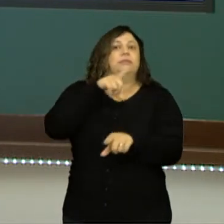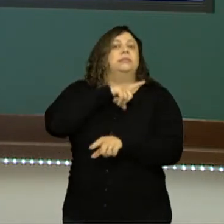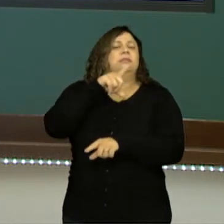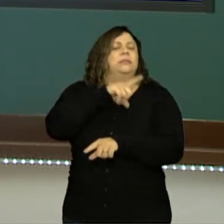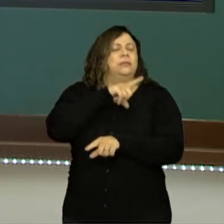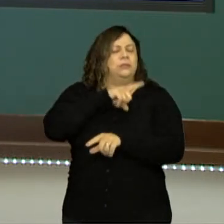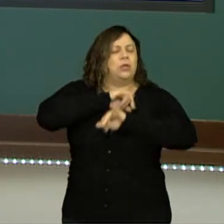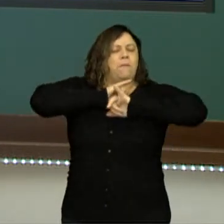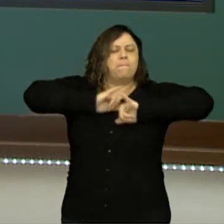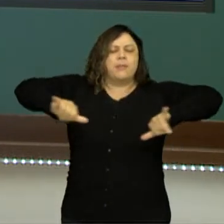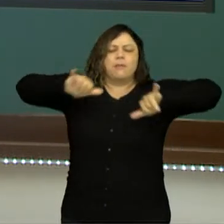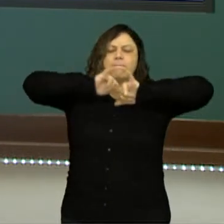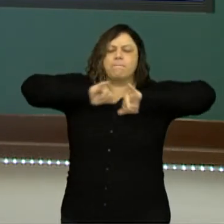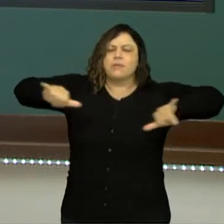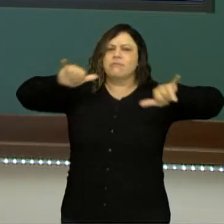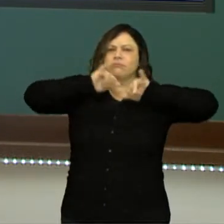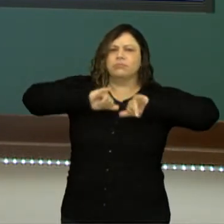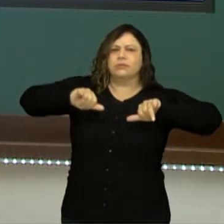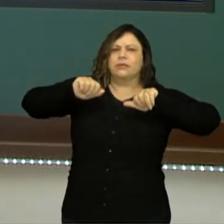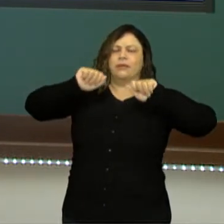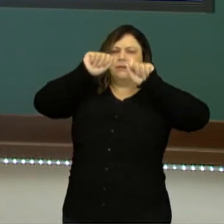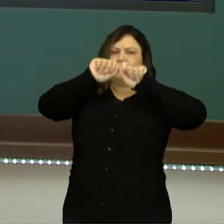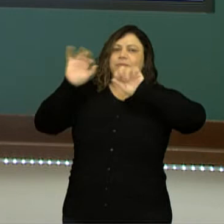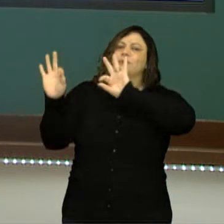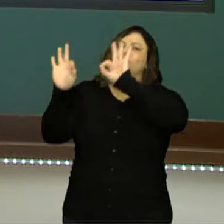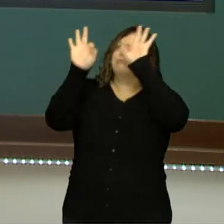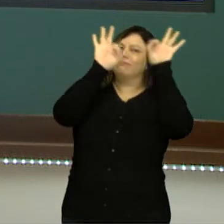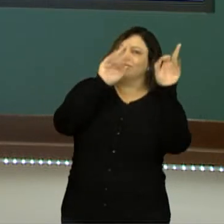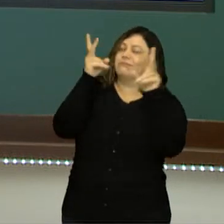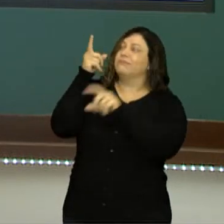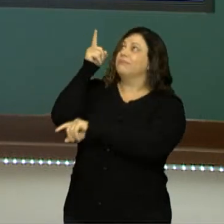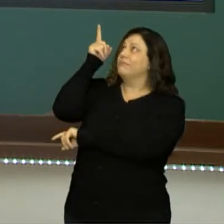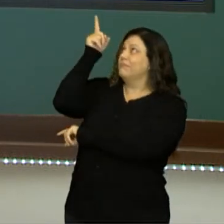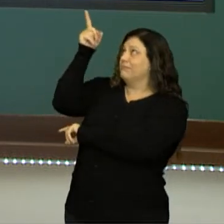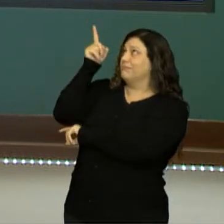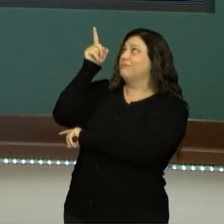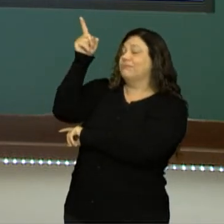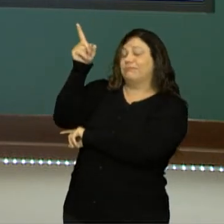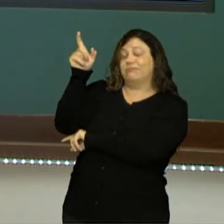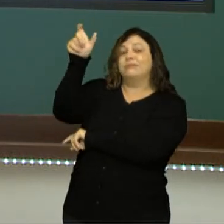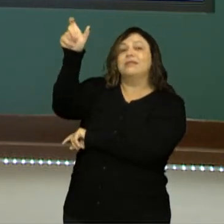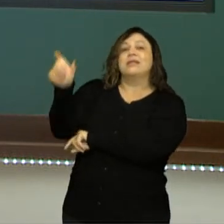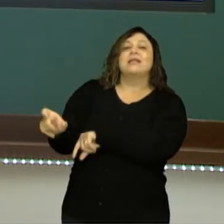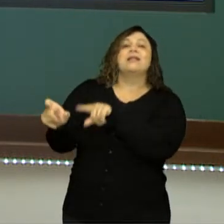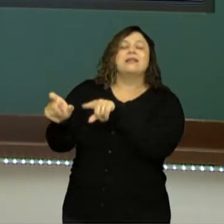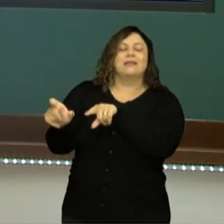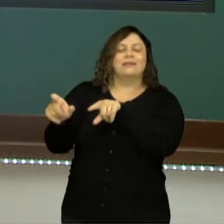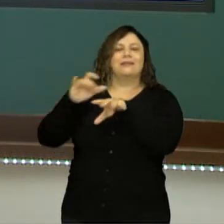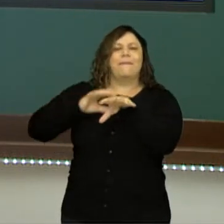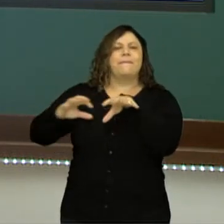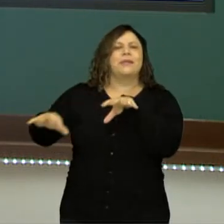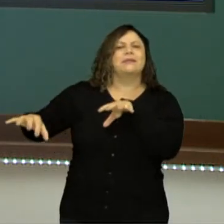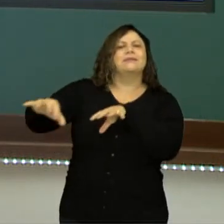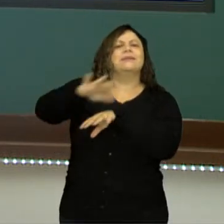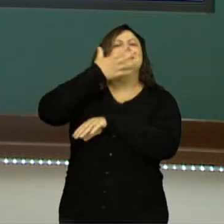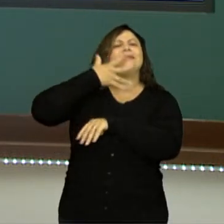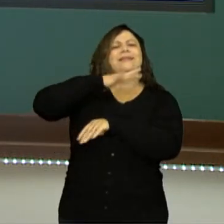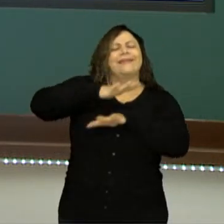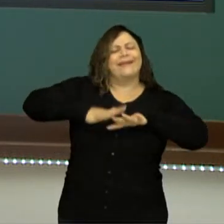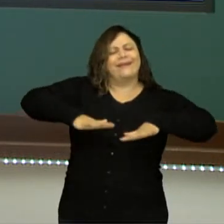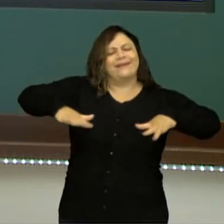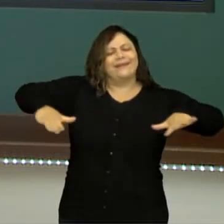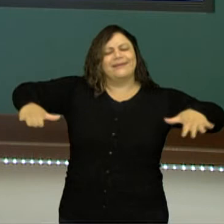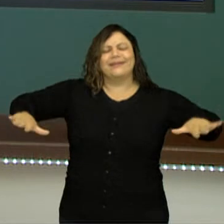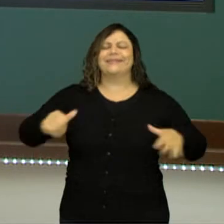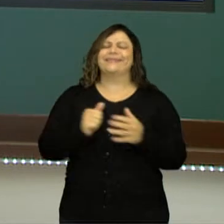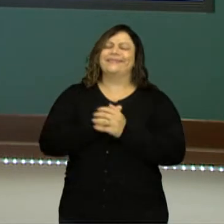forte propaganda, como essa imagem que mostra o Stalin aí cercado por crianças, numa figura doce e afável,